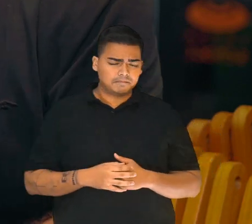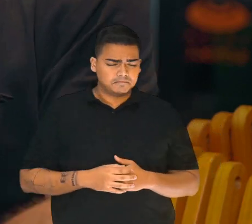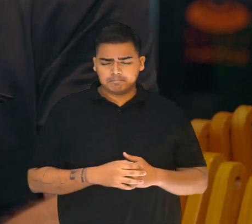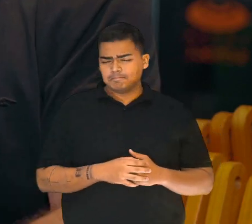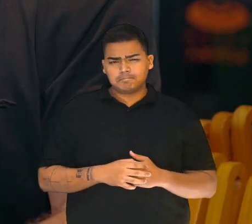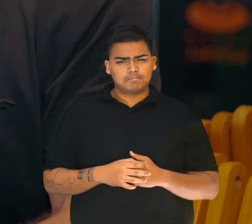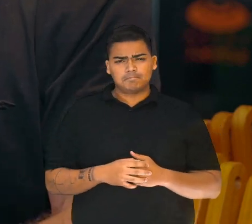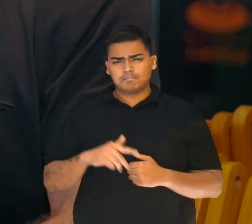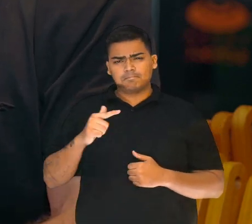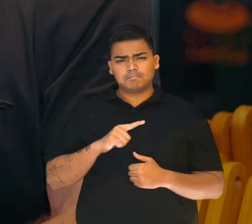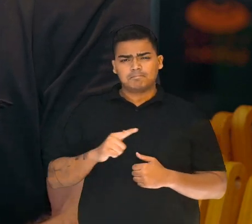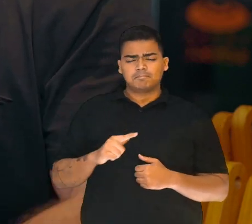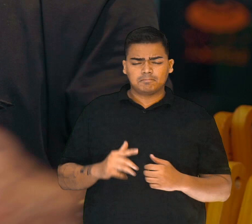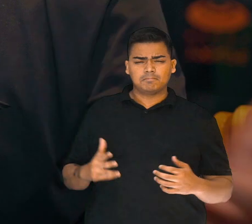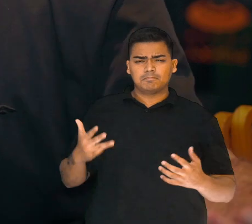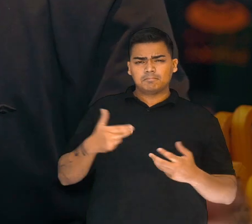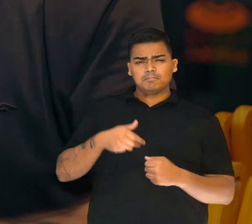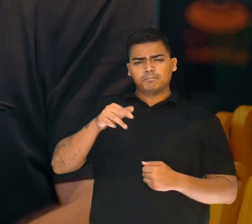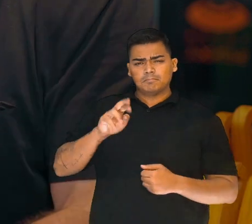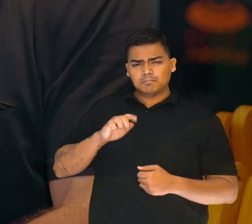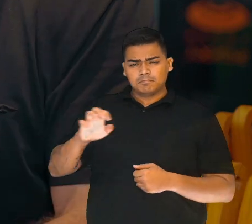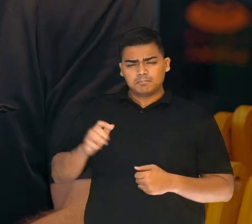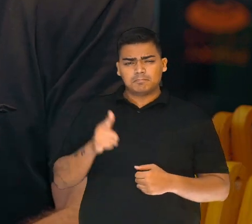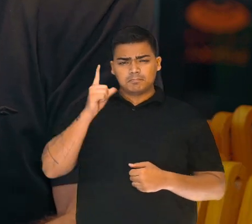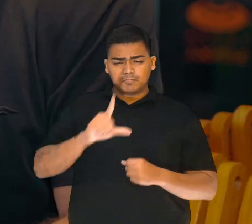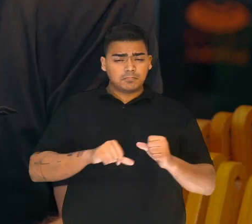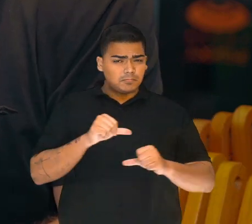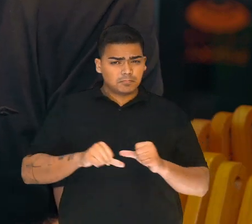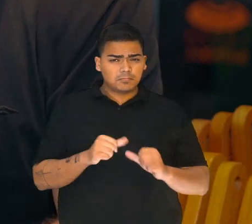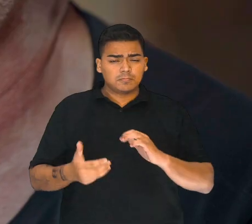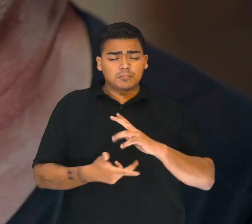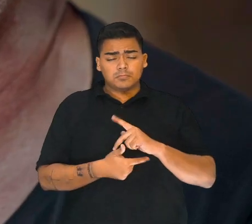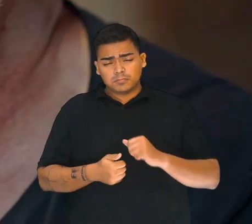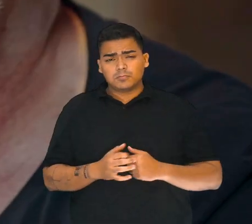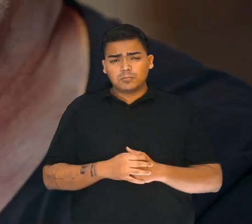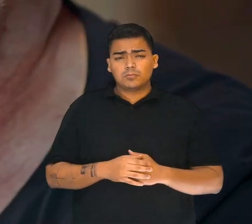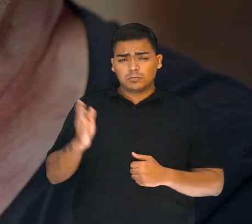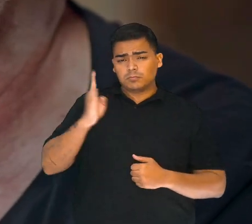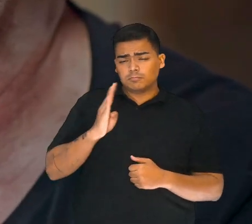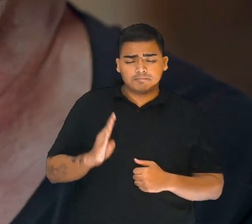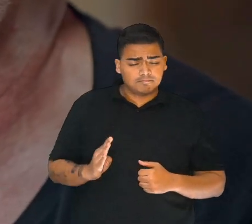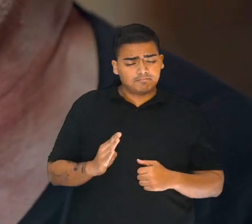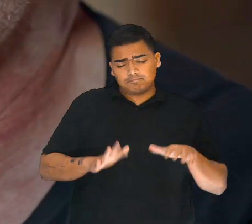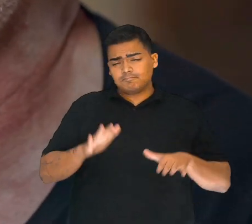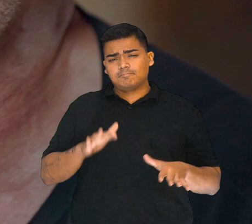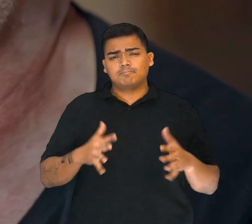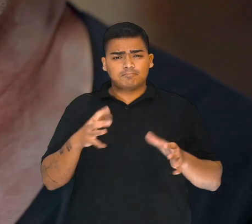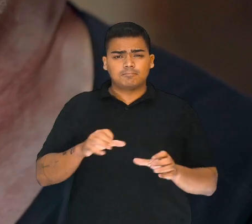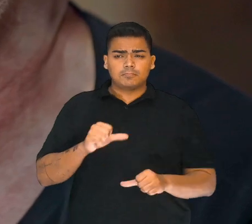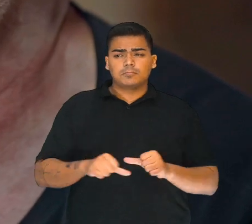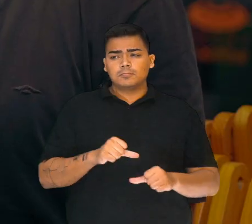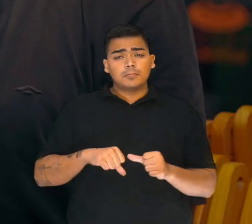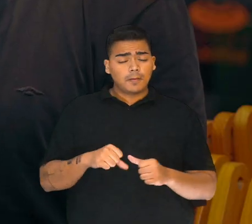ecossistema de inovação no Brasil. É uma mega rede que trabalha para mudar o Brasil, mesmo que o Brasil não queira